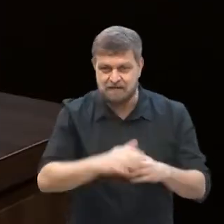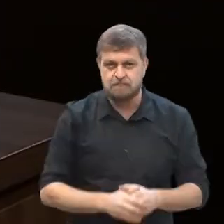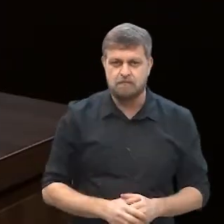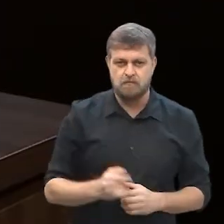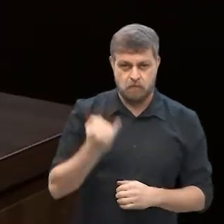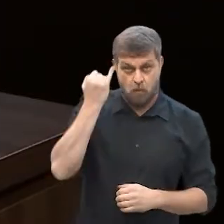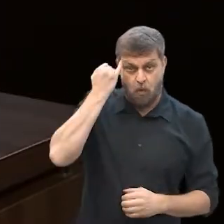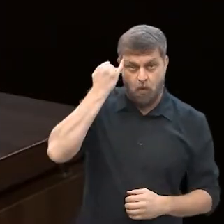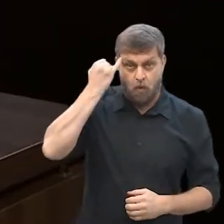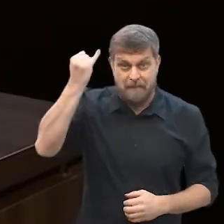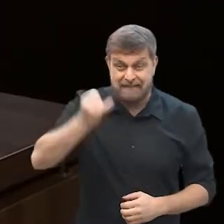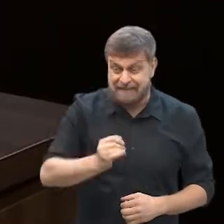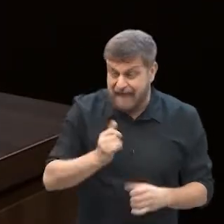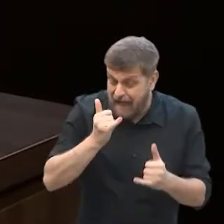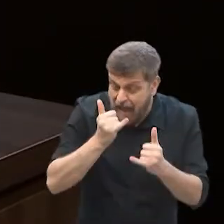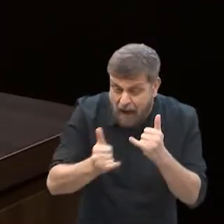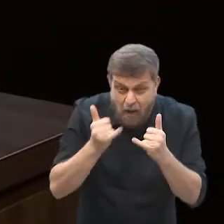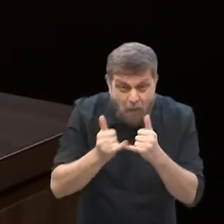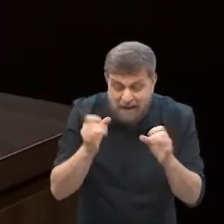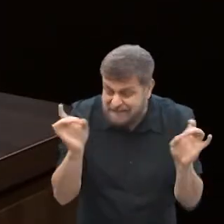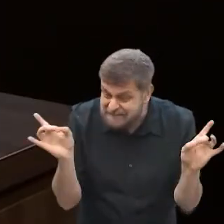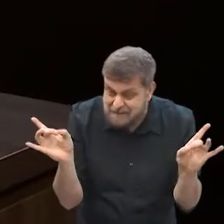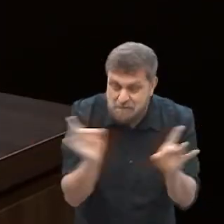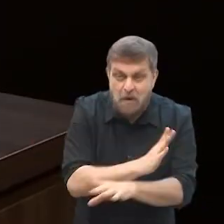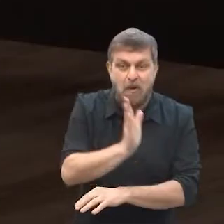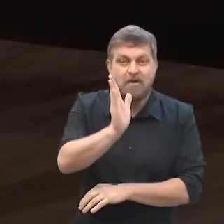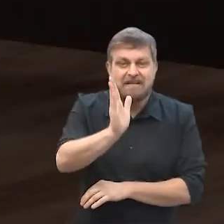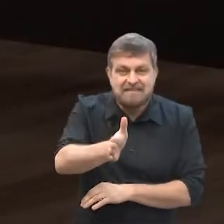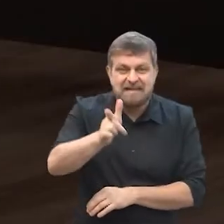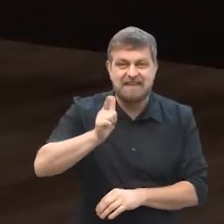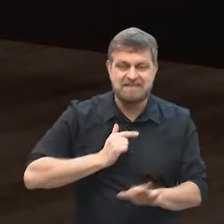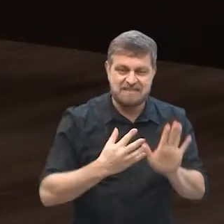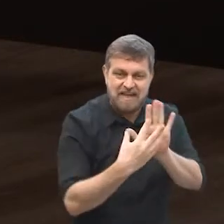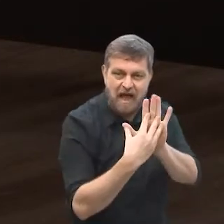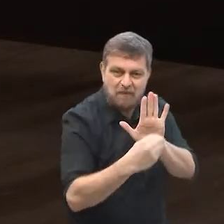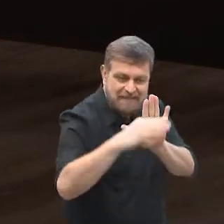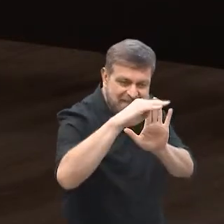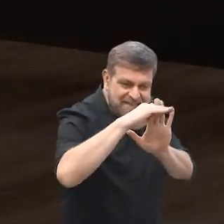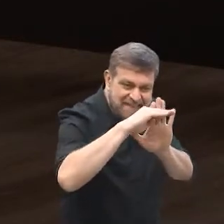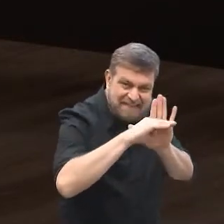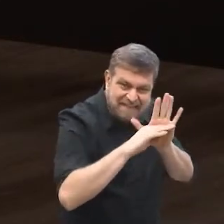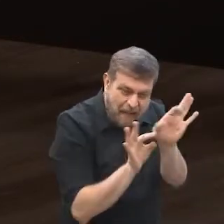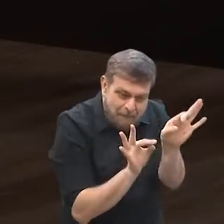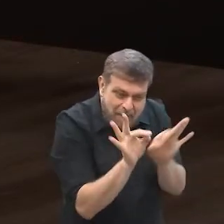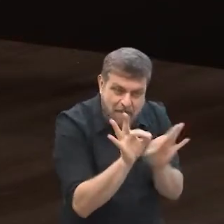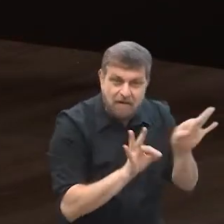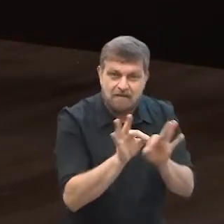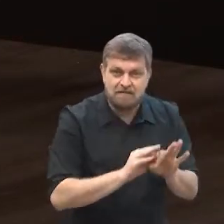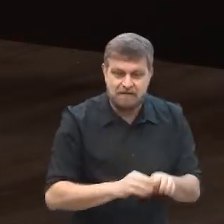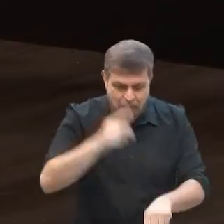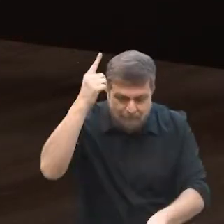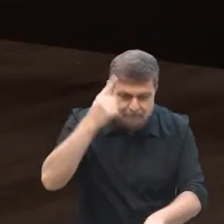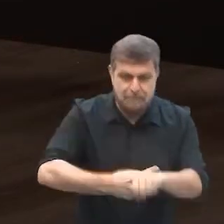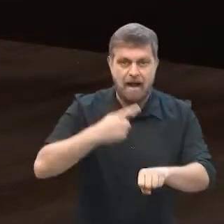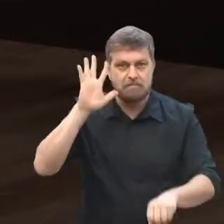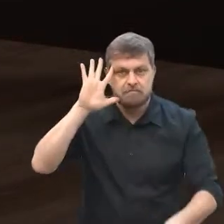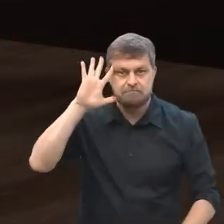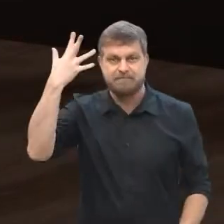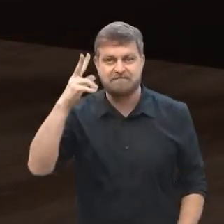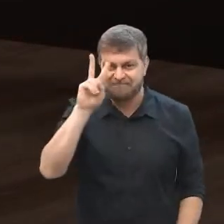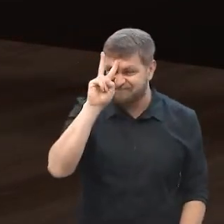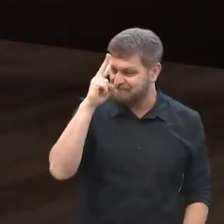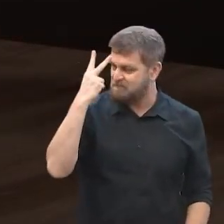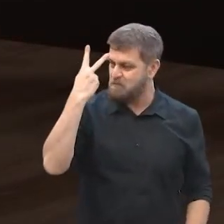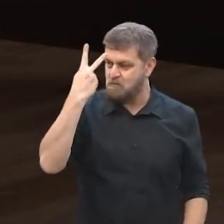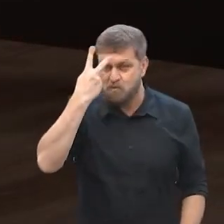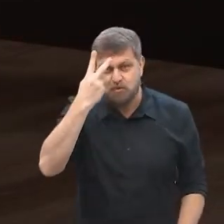ideias, inclusive, estava todo certinho, você já tinha um modelo de negócio e, de repente, você deixou essa ideia